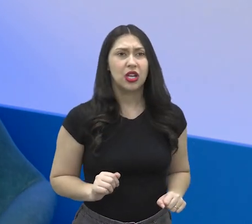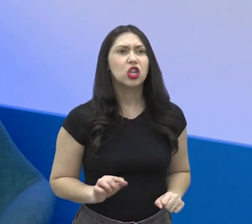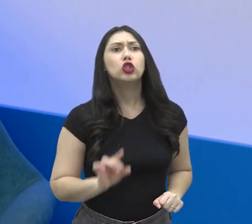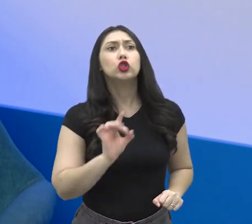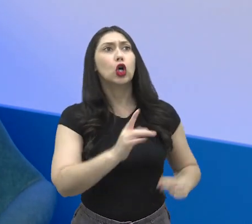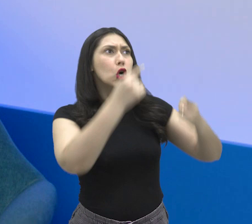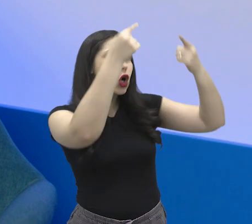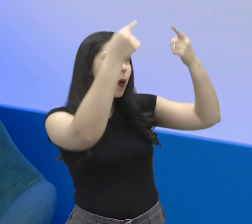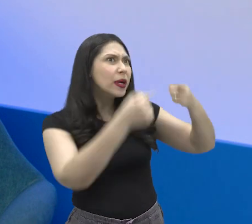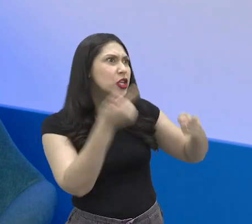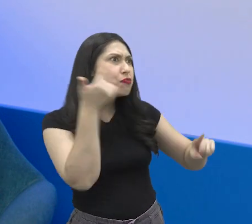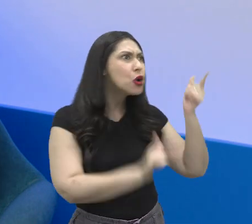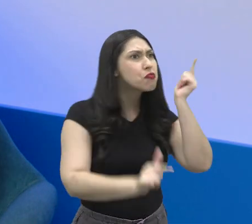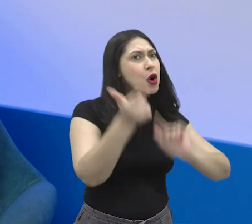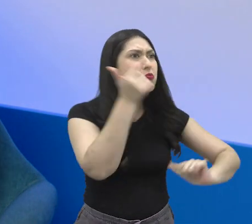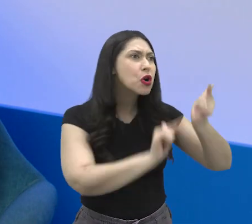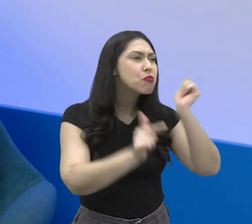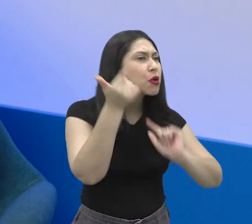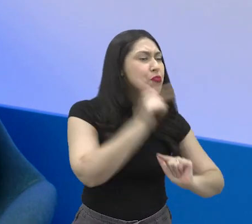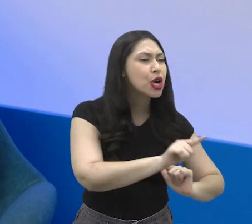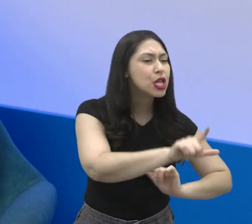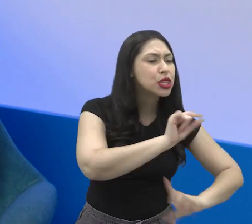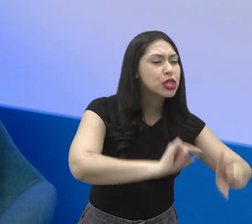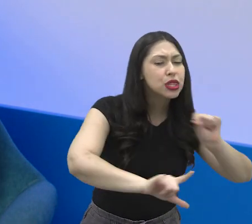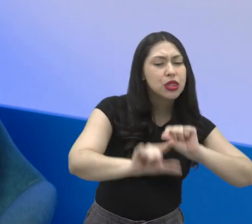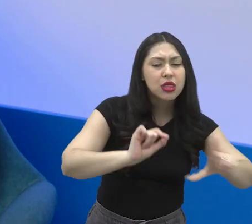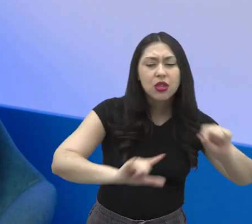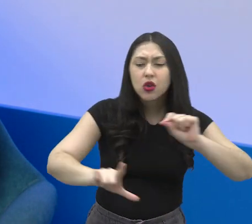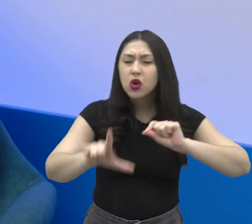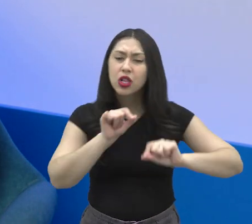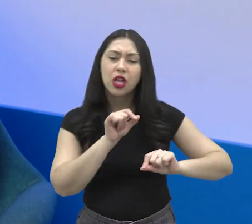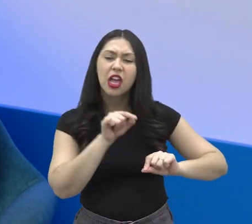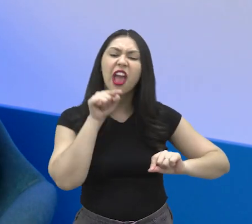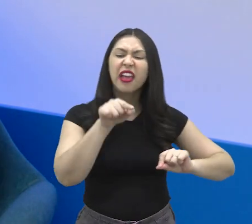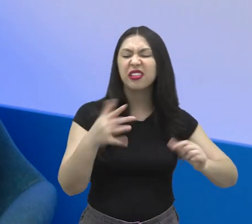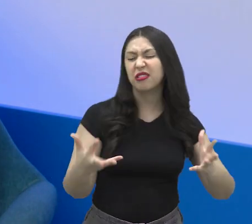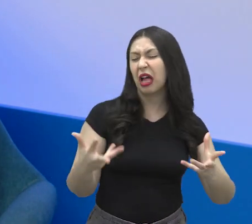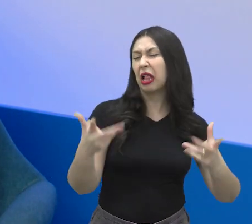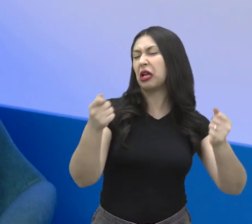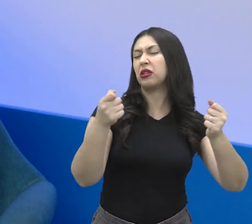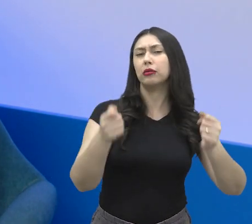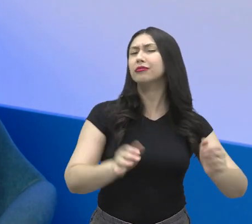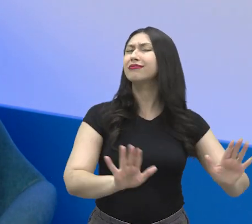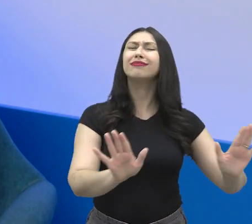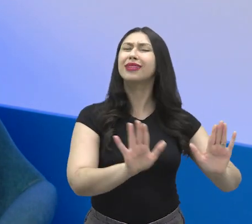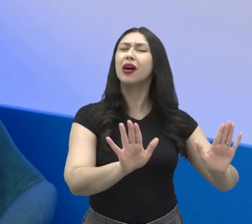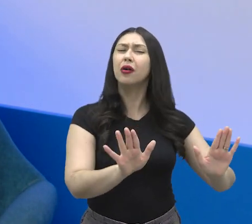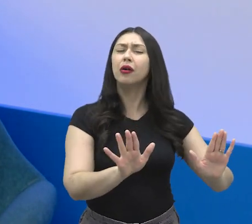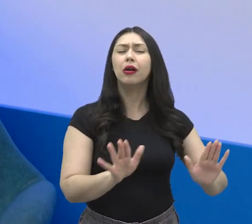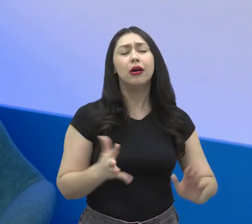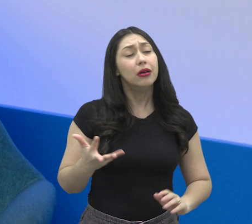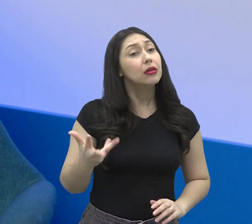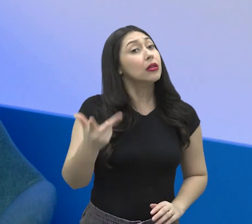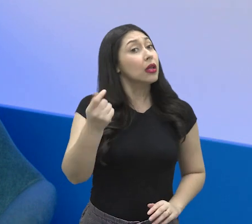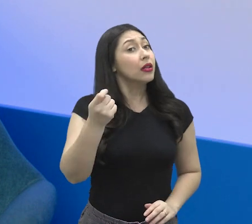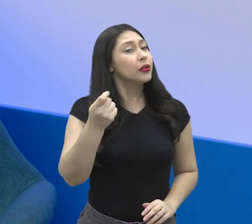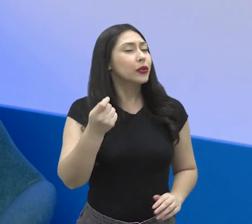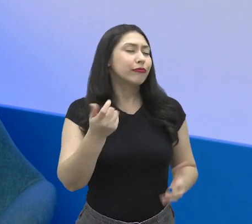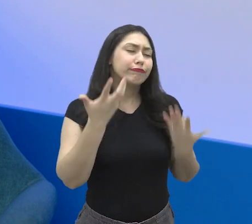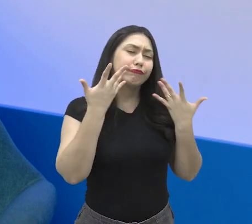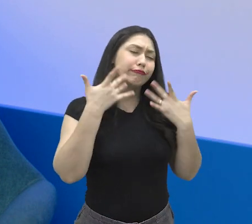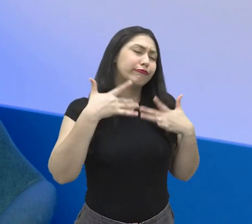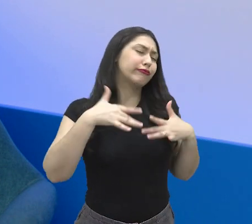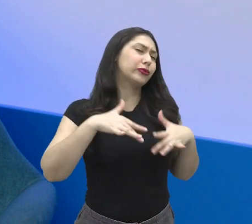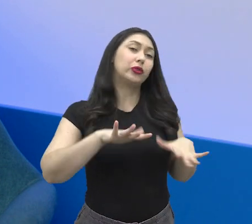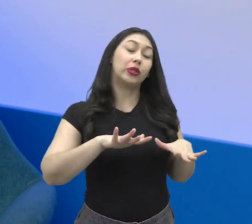Não somente a questão de captar, de selecionar, né? De achar um talento esportivo. Então esses talentos vão